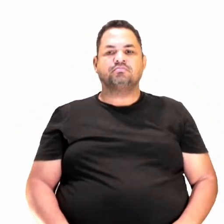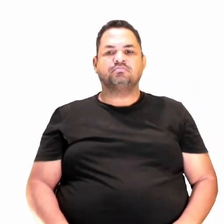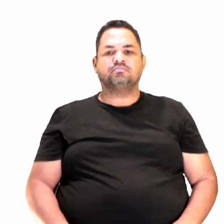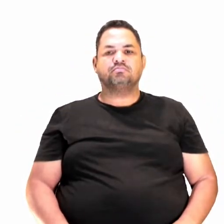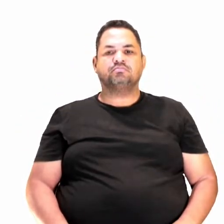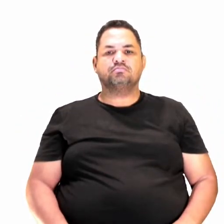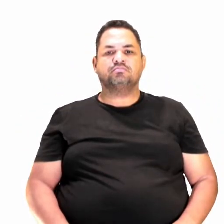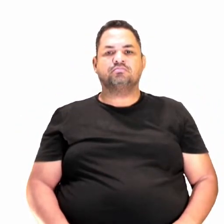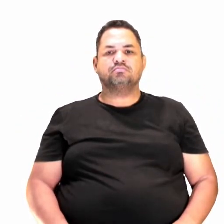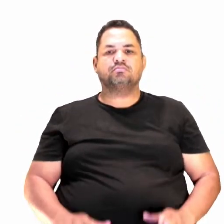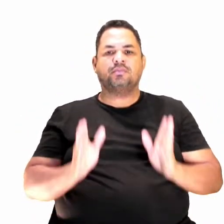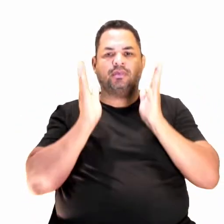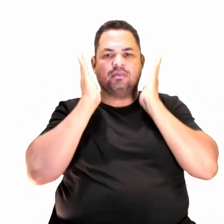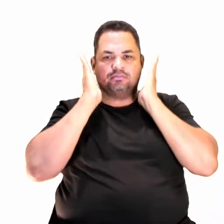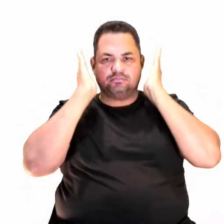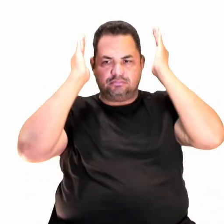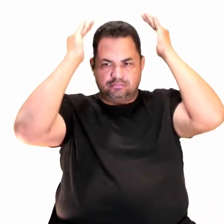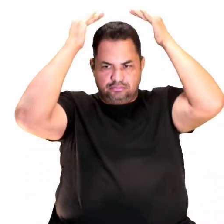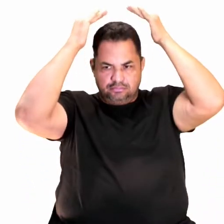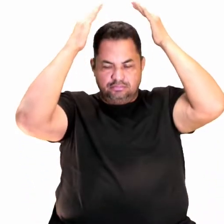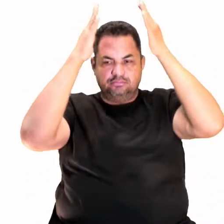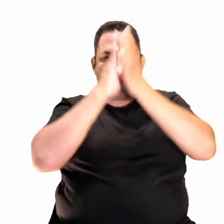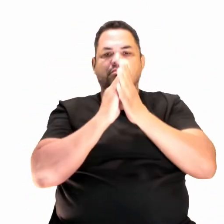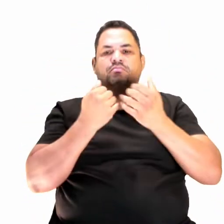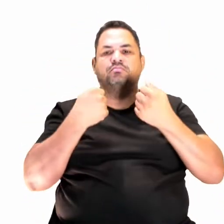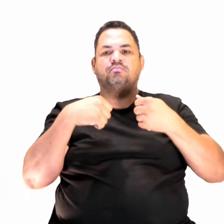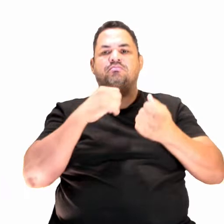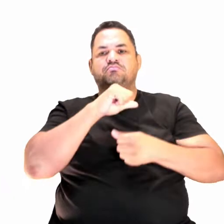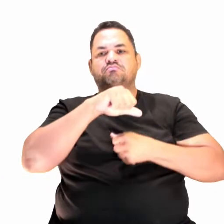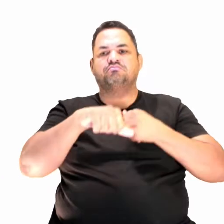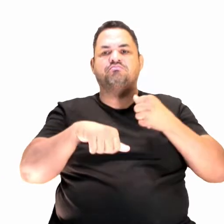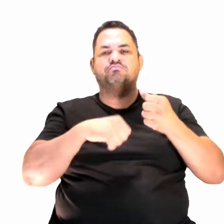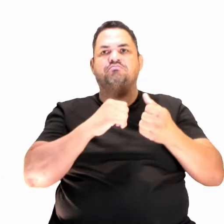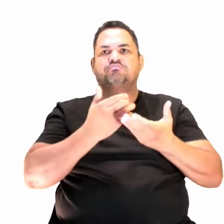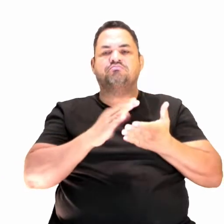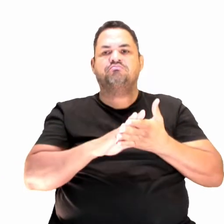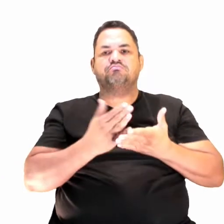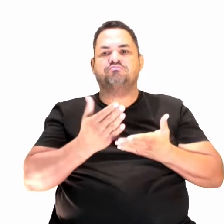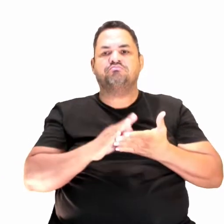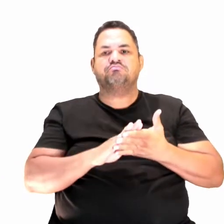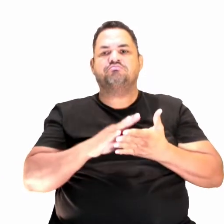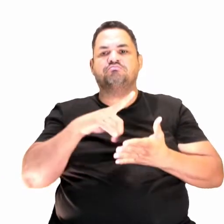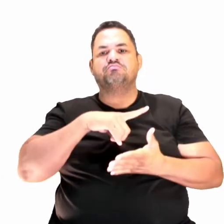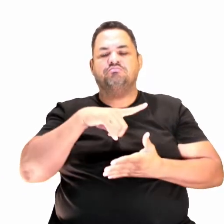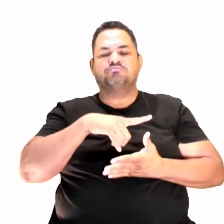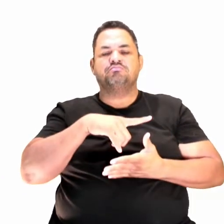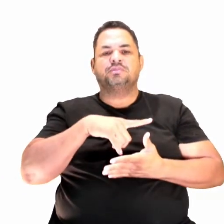a papa, você pode vir a ser uma vítima